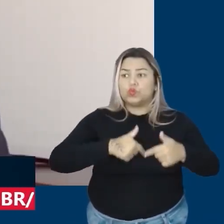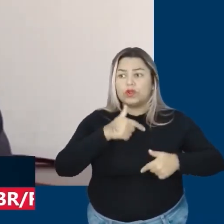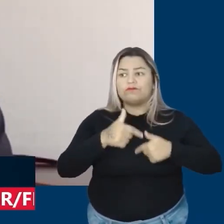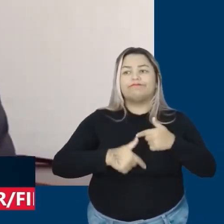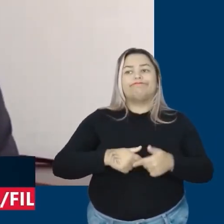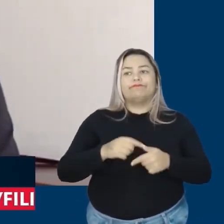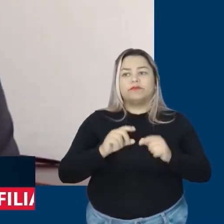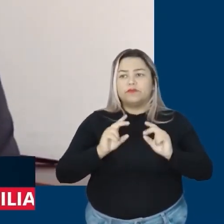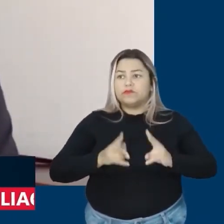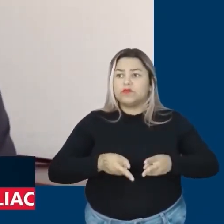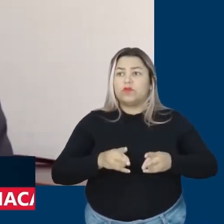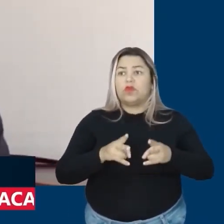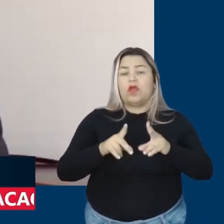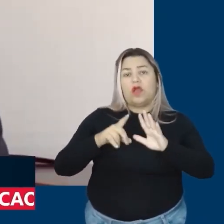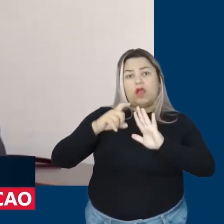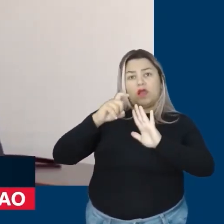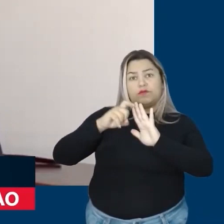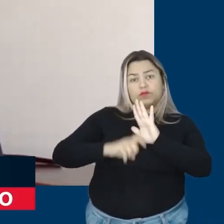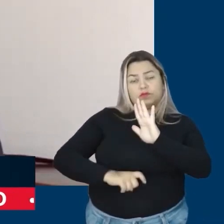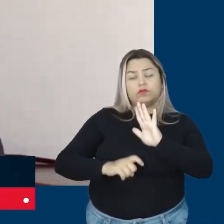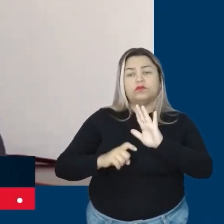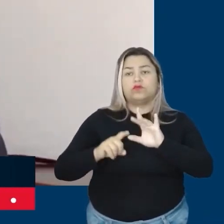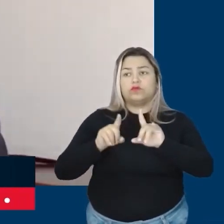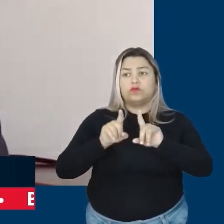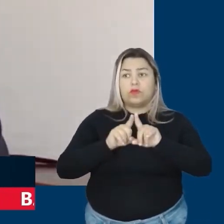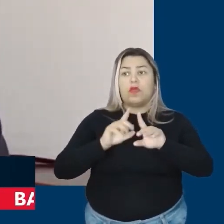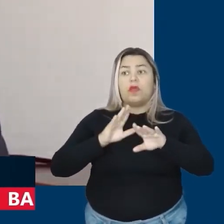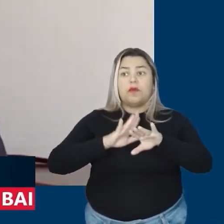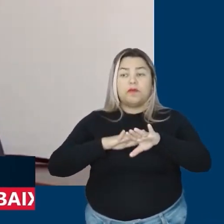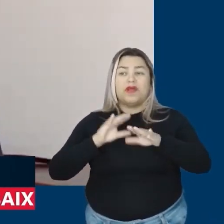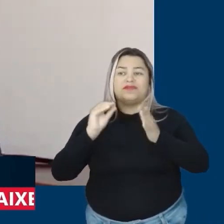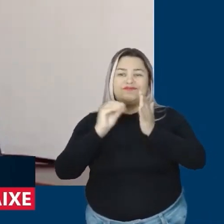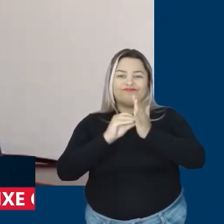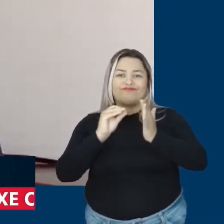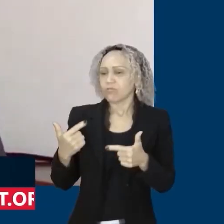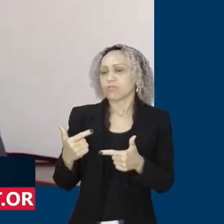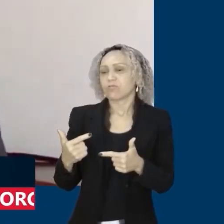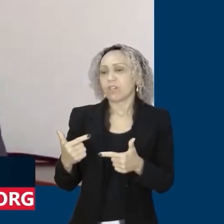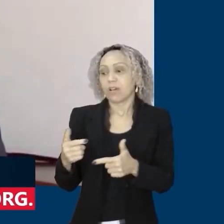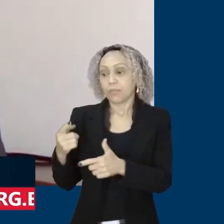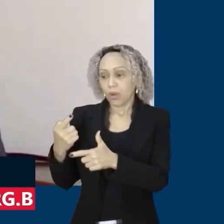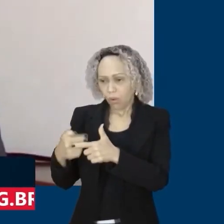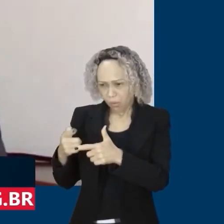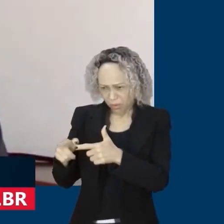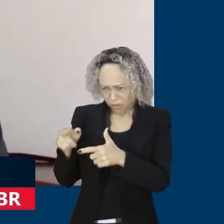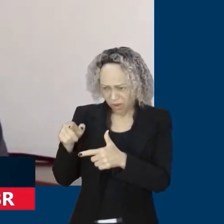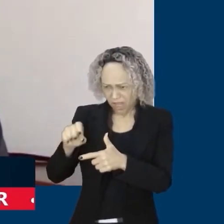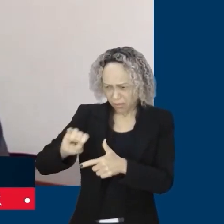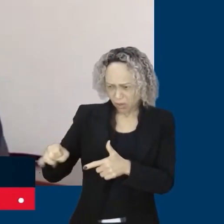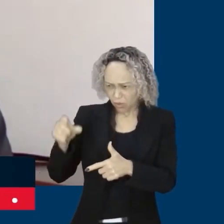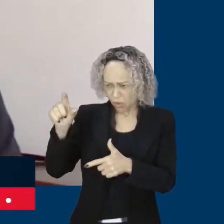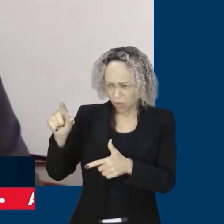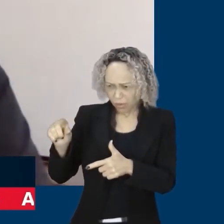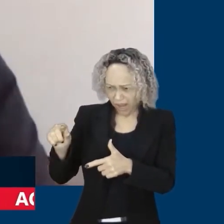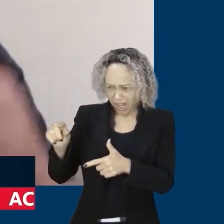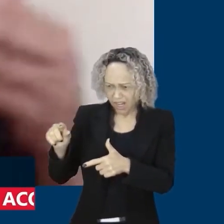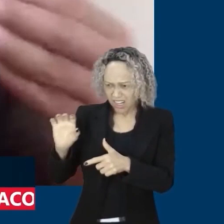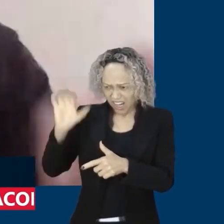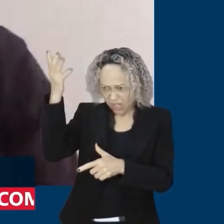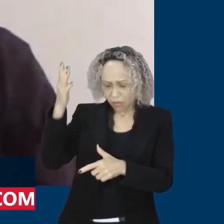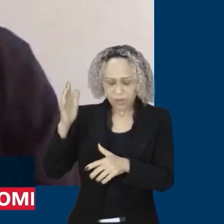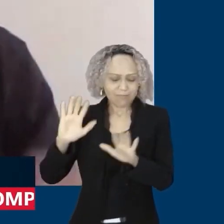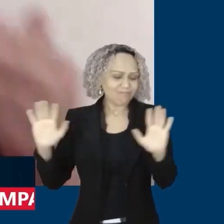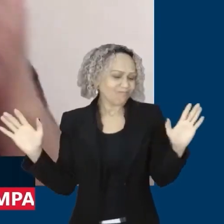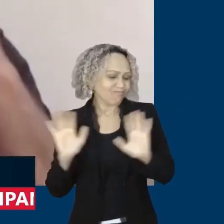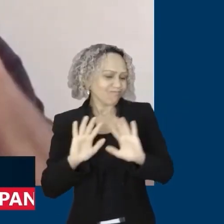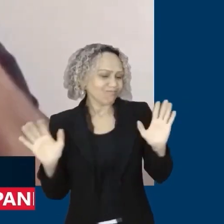empresarial. Quanto maior a taxa de juros, mais desemprego nós temos. O Brasil merecia ter uma redução